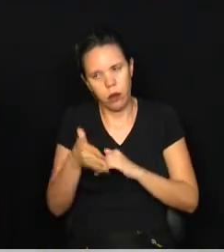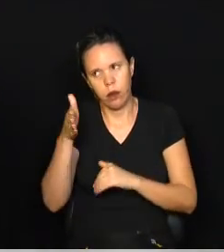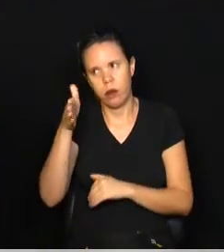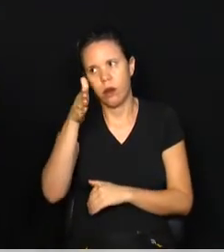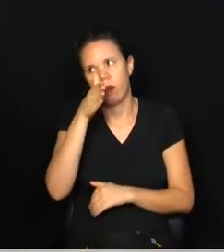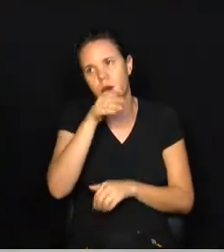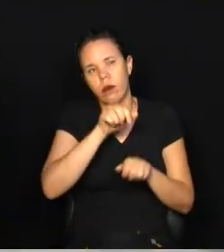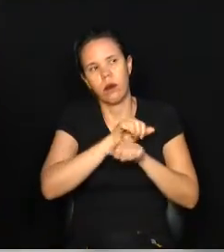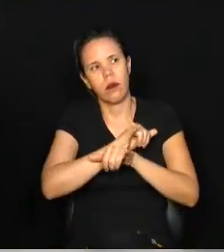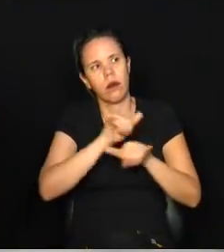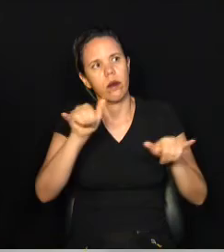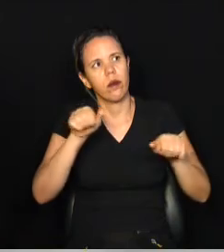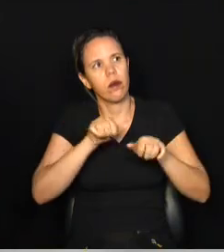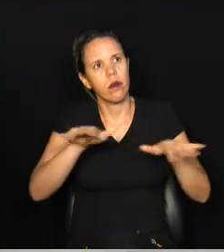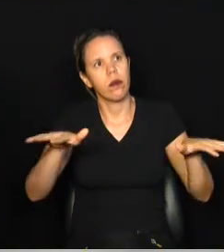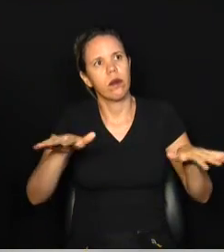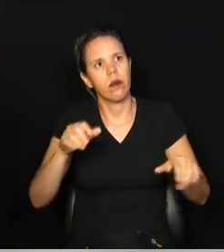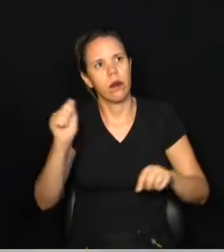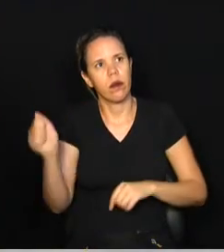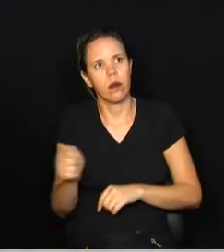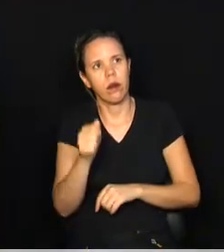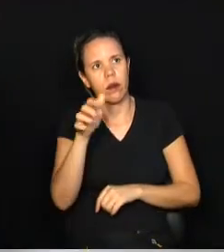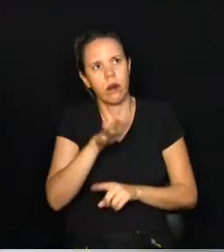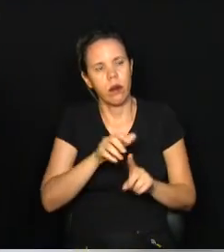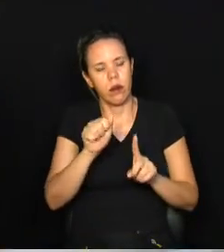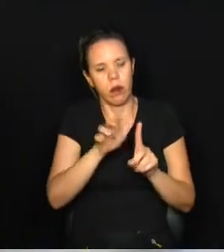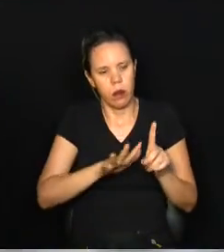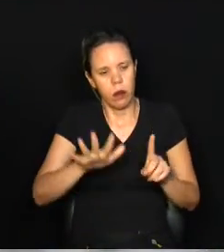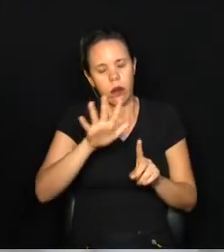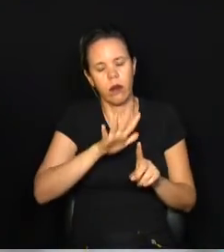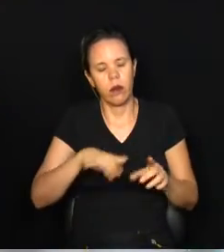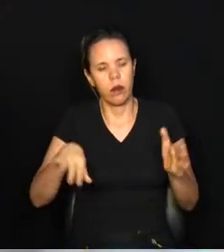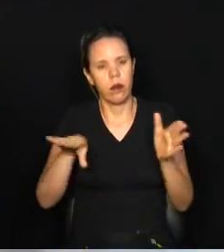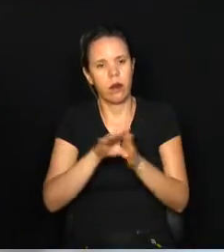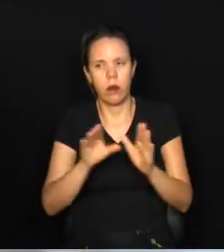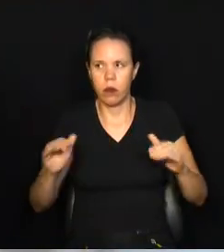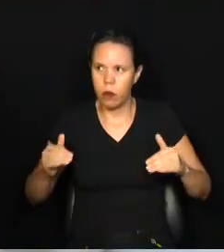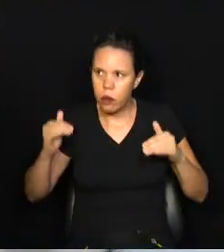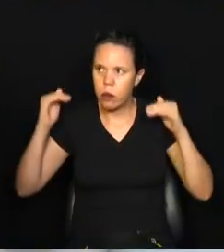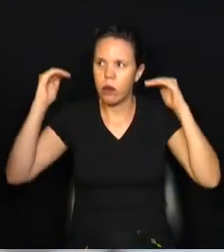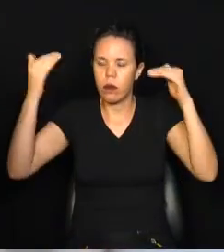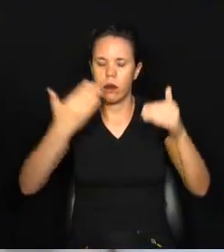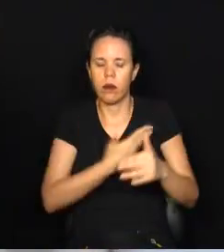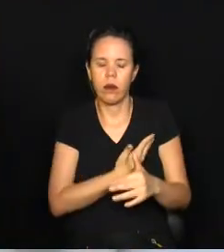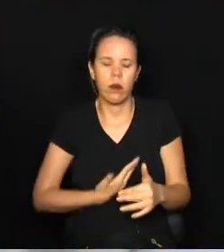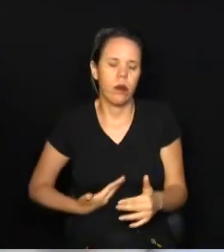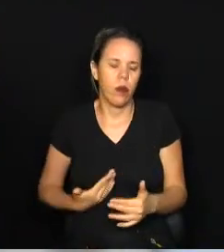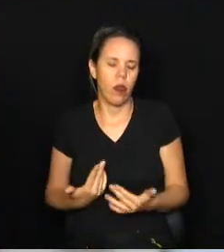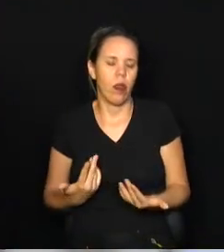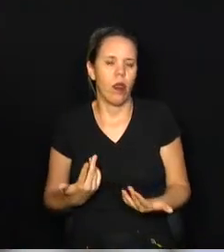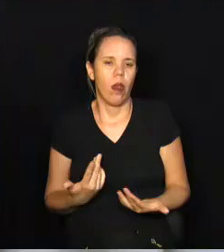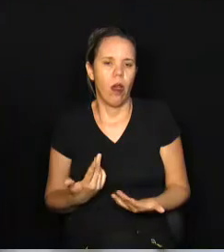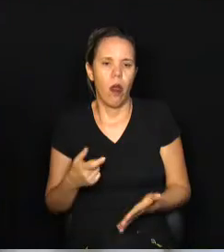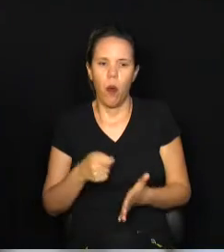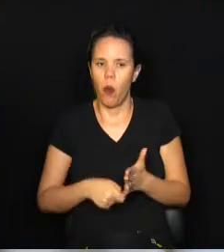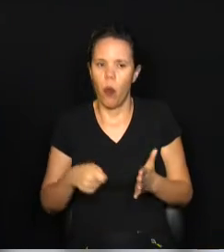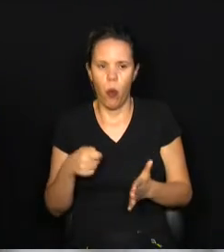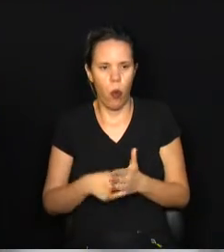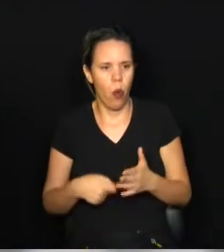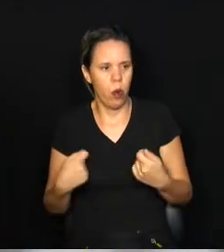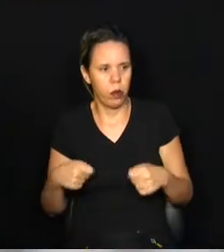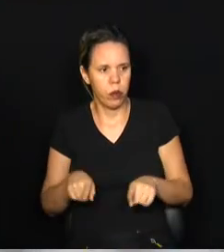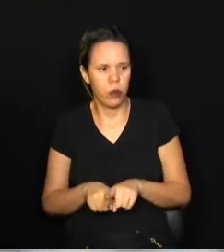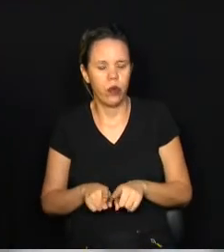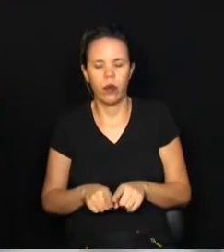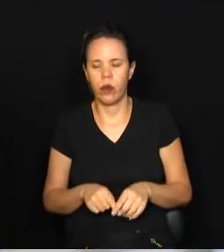você vai contaminar a sua sociedade até que isso chegue numa instância superior. Não tem outro jeito de você buscar isso fora